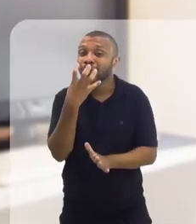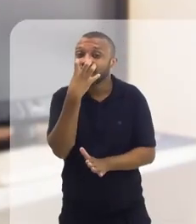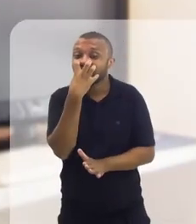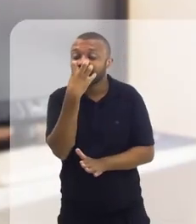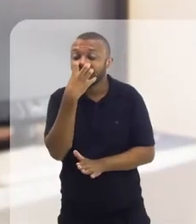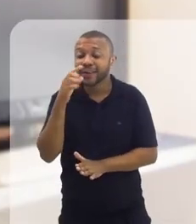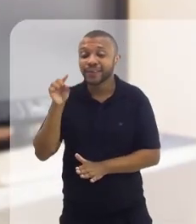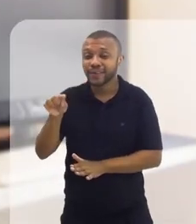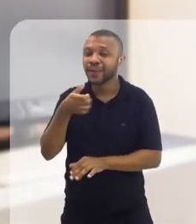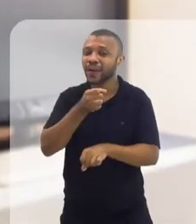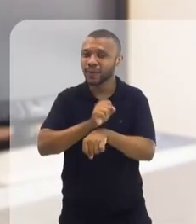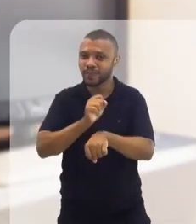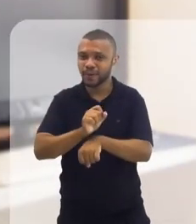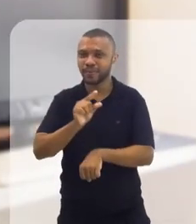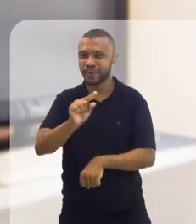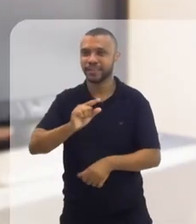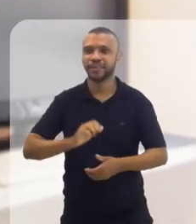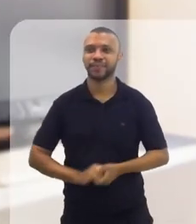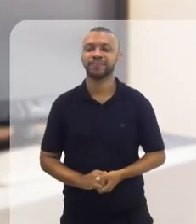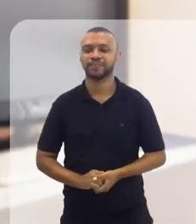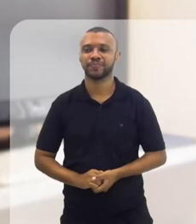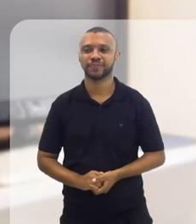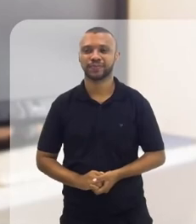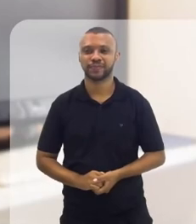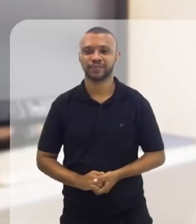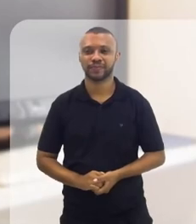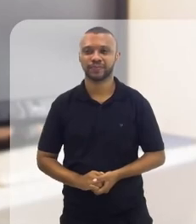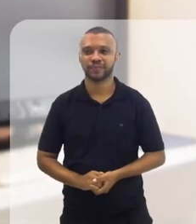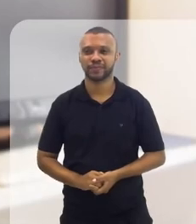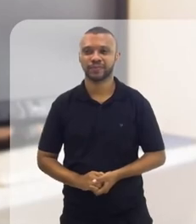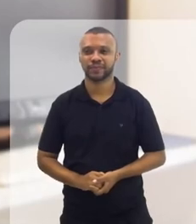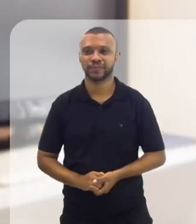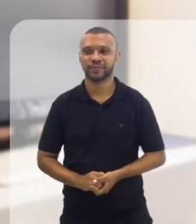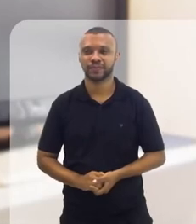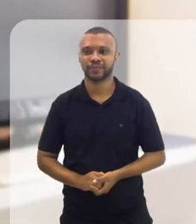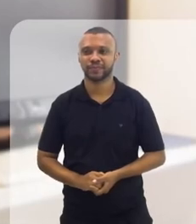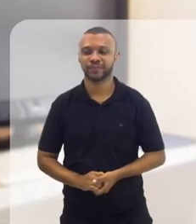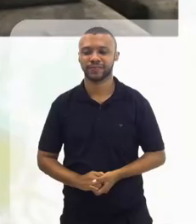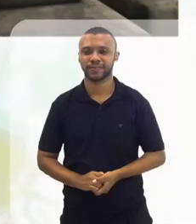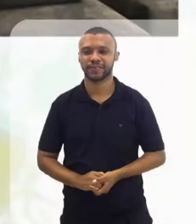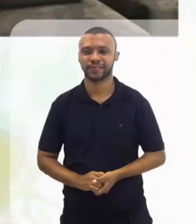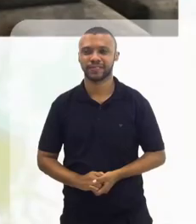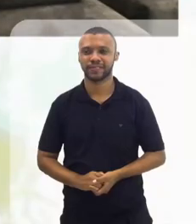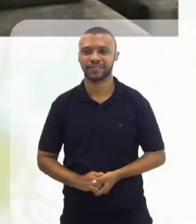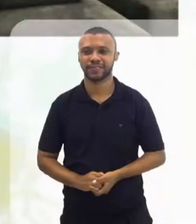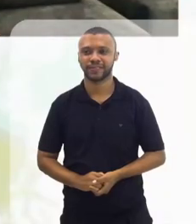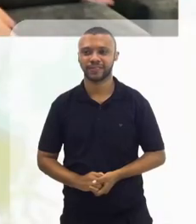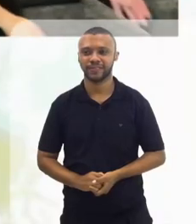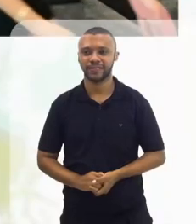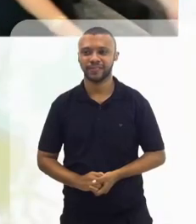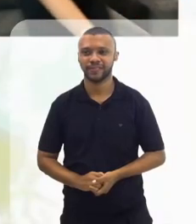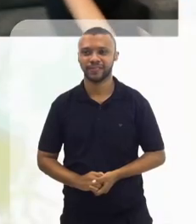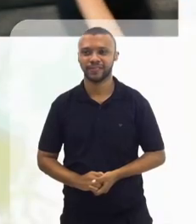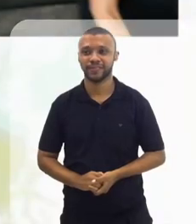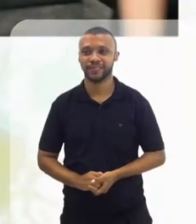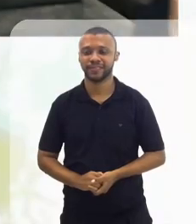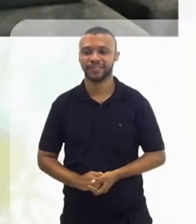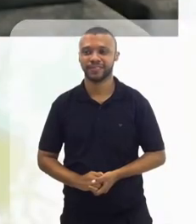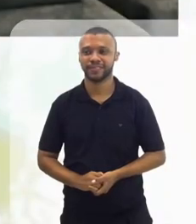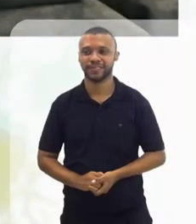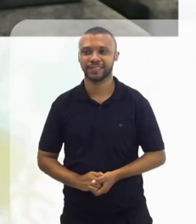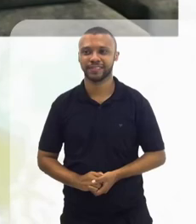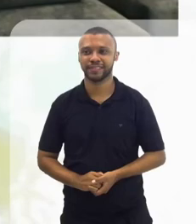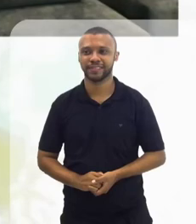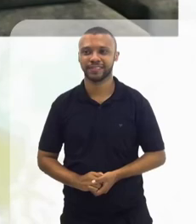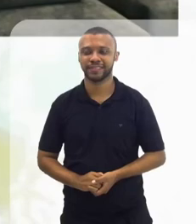Eu quero que ela mostre o cachorrinho dela, gente. Aguenta aí. Enquanto isso, eu vou conversando com você. Essa é a Kiki. Ah, vem aqui, pô. Kiki. Aí ela